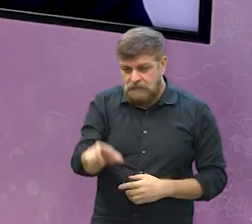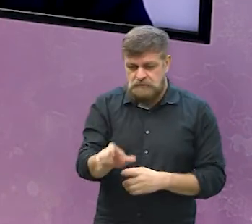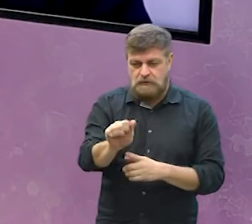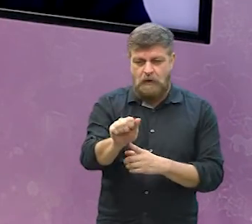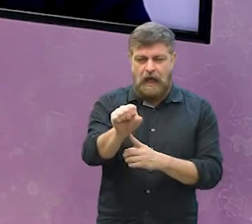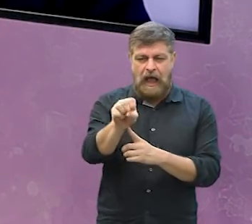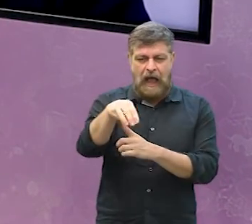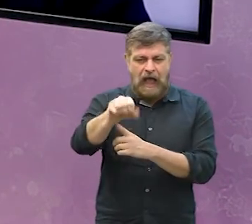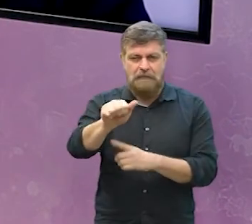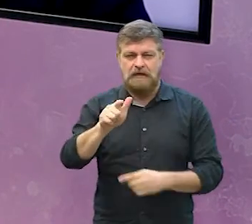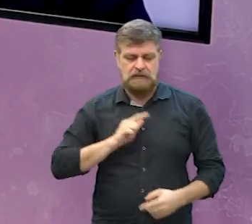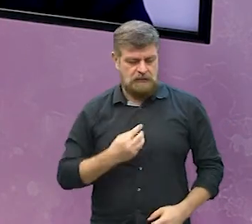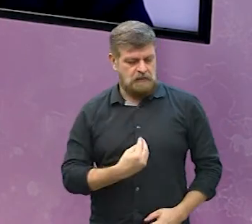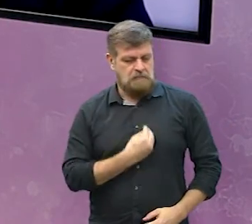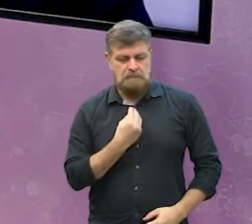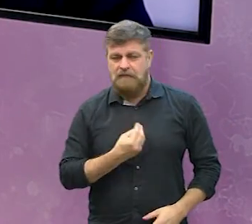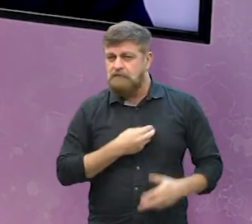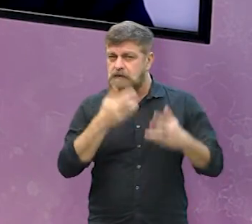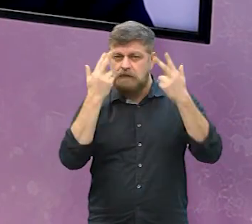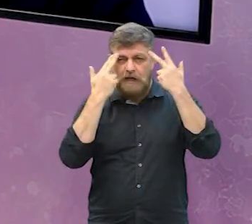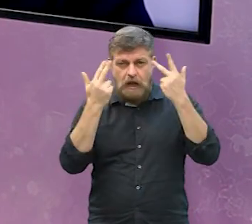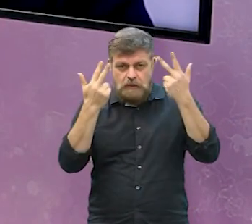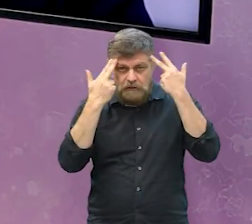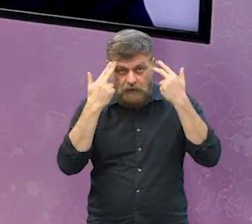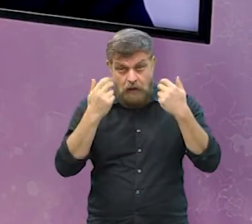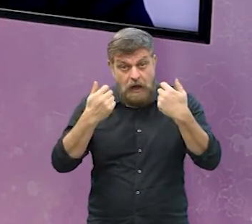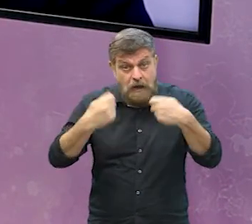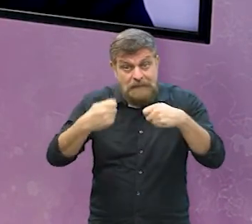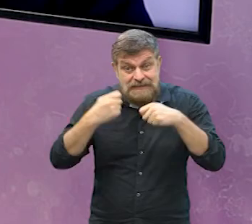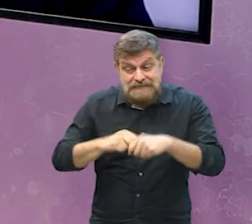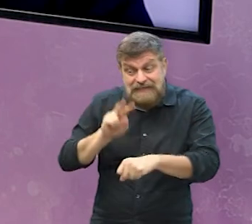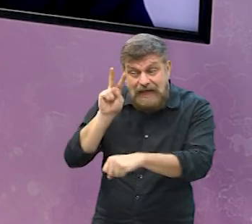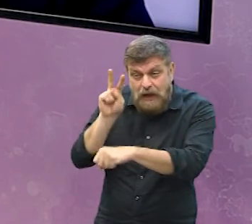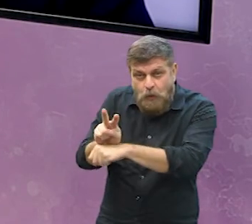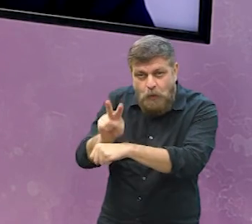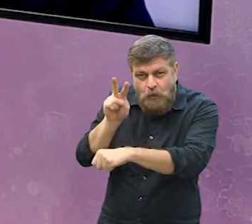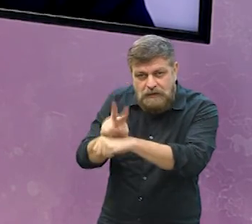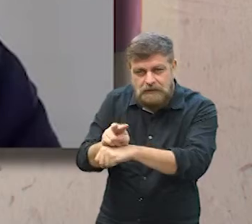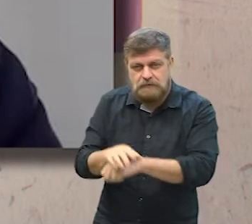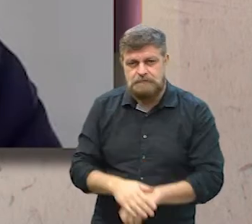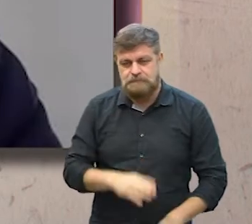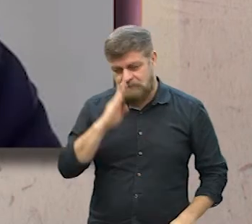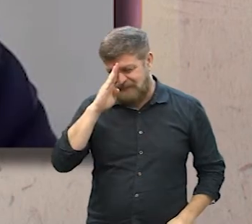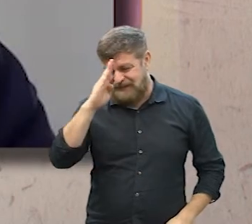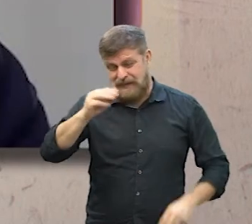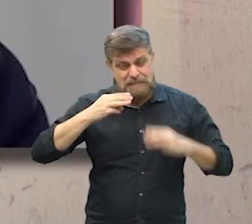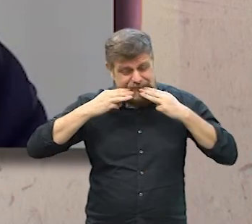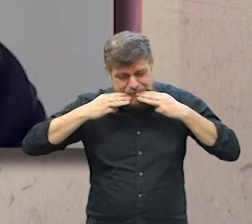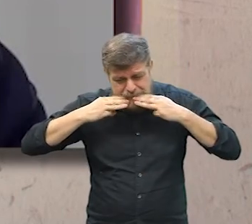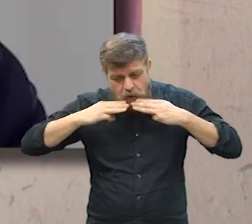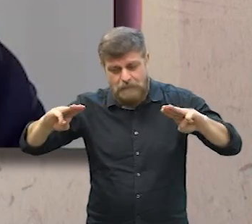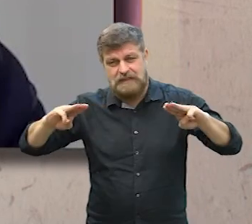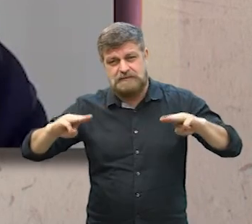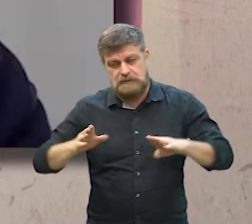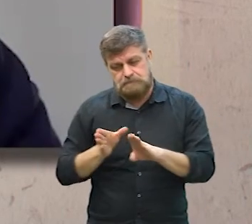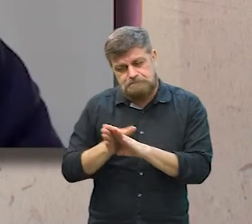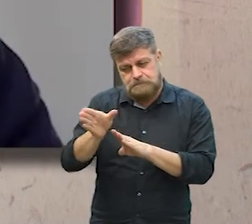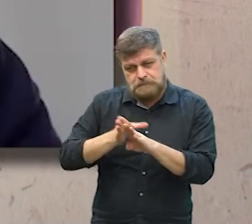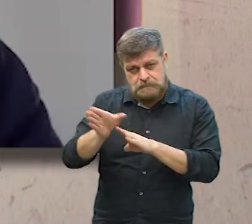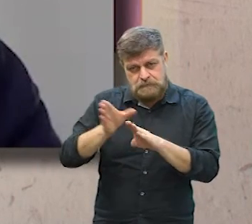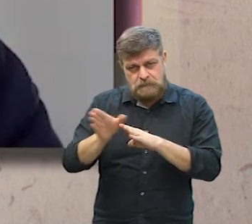quem tem asma consegue ter uma vida normal, só se cuidar. Eu acho que essa é a principal mensagem,